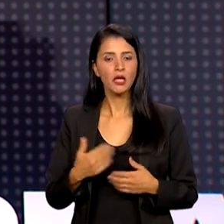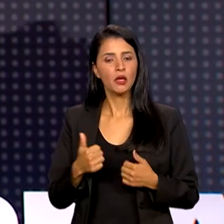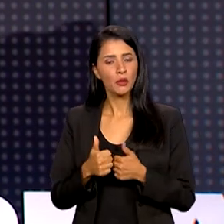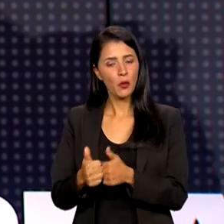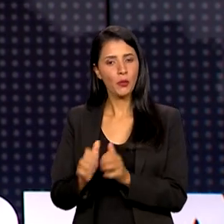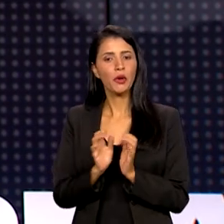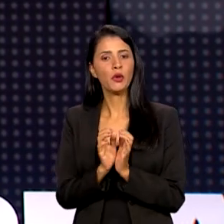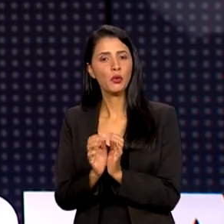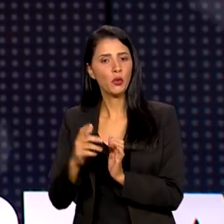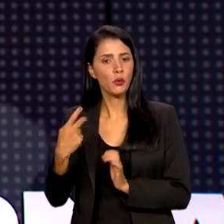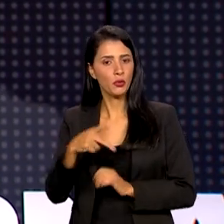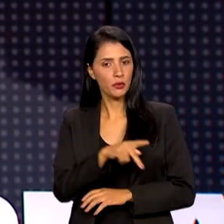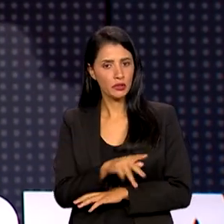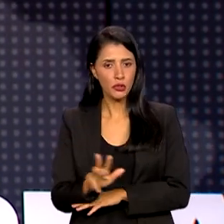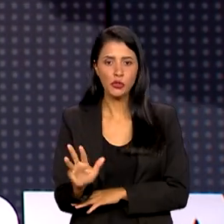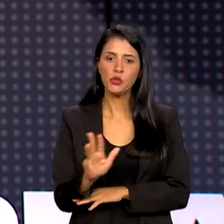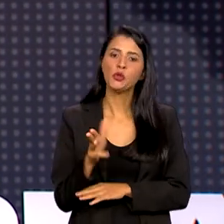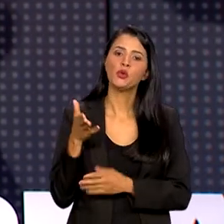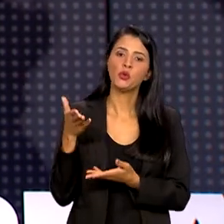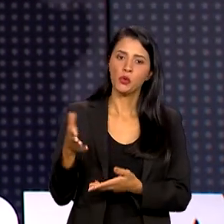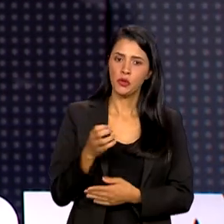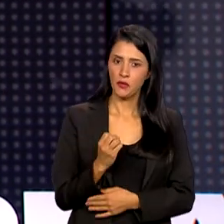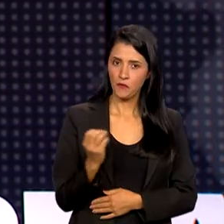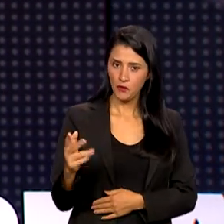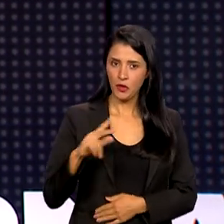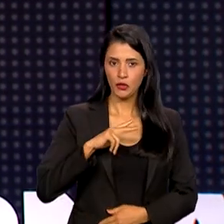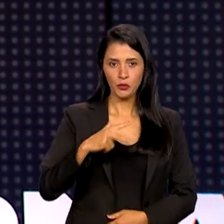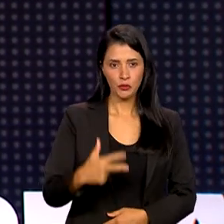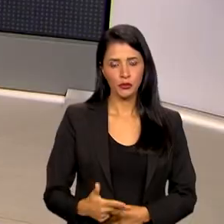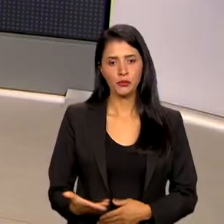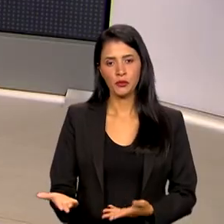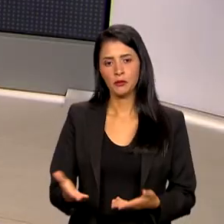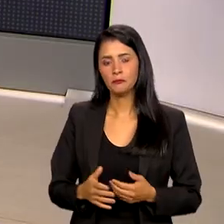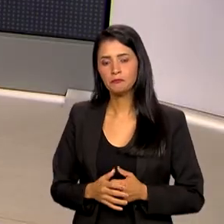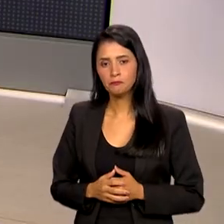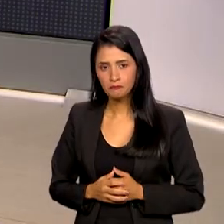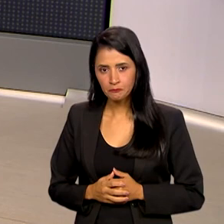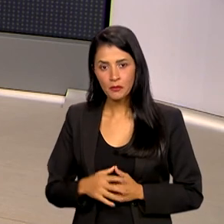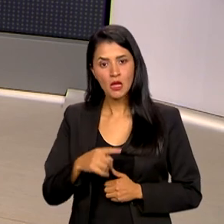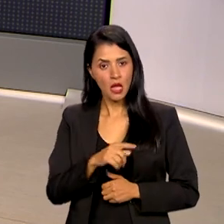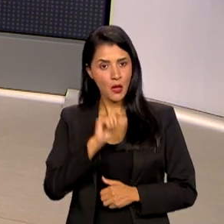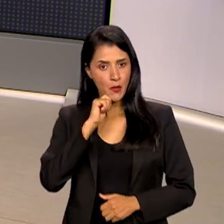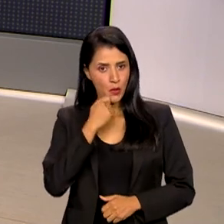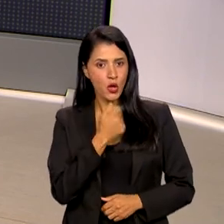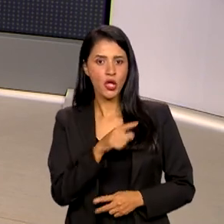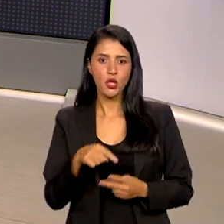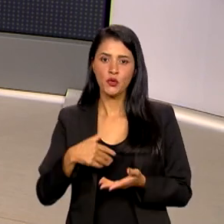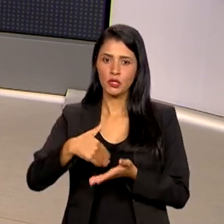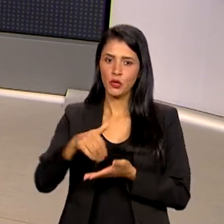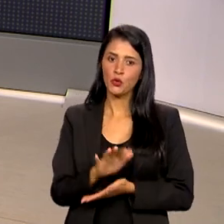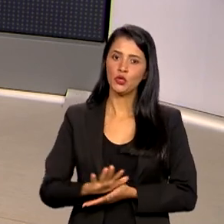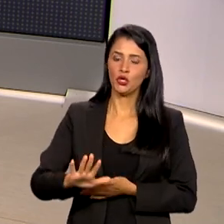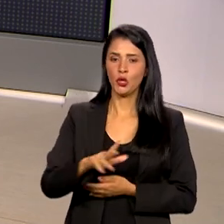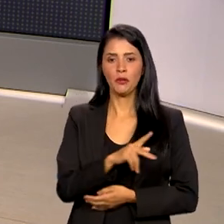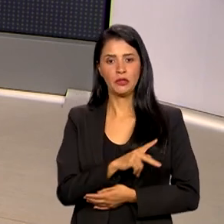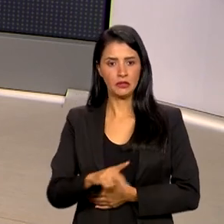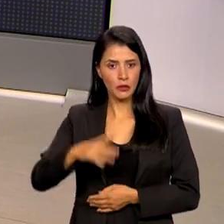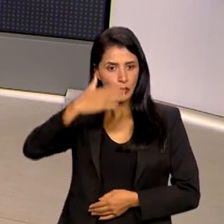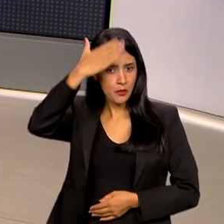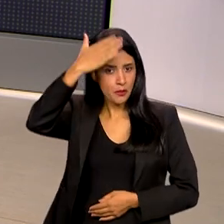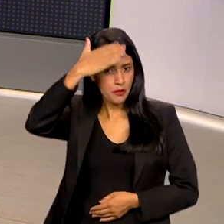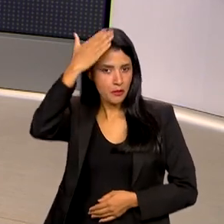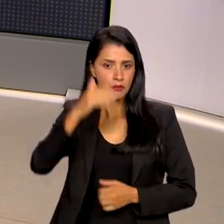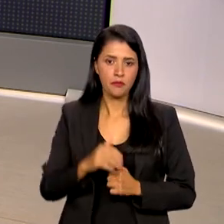a comitiva do presidente Lula na viagem a Portugal. Ele e o secretário-geral da presidência, Márcio